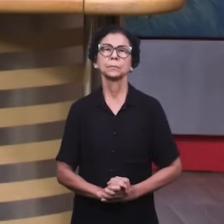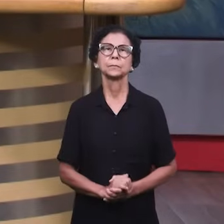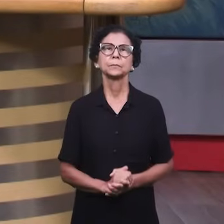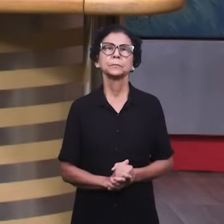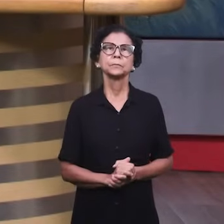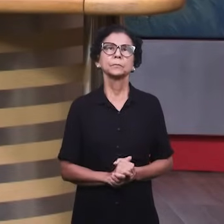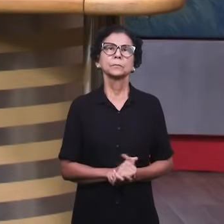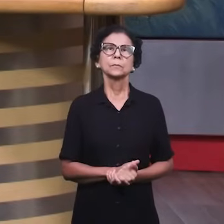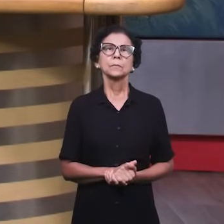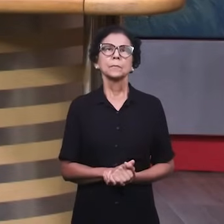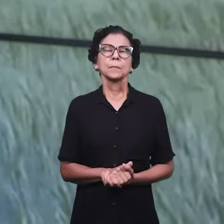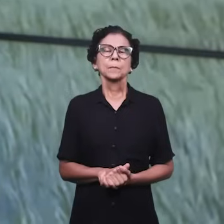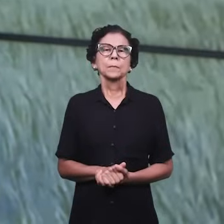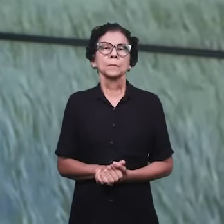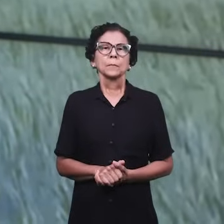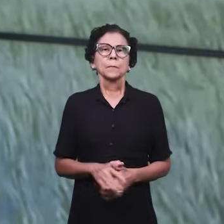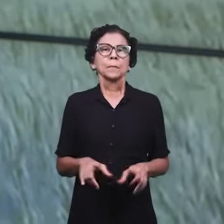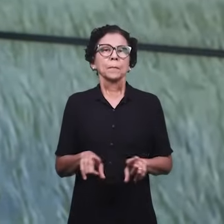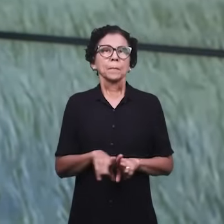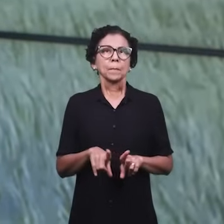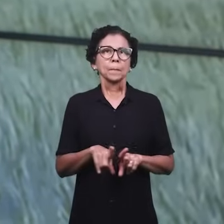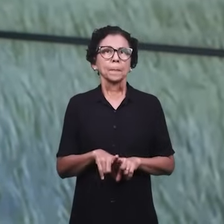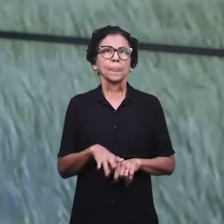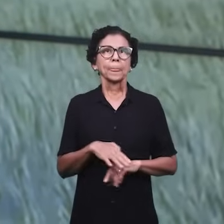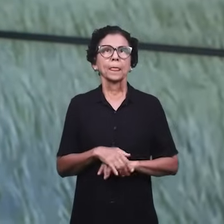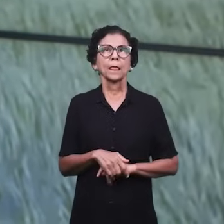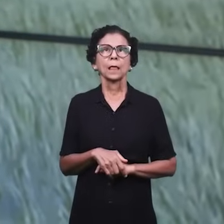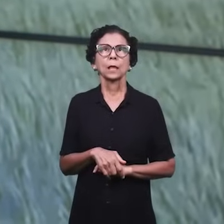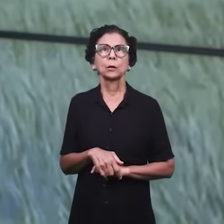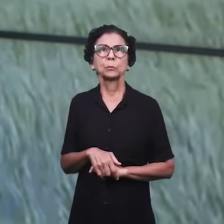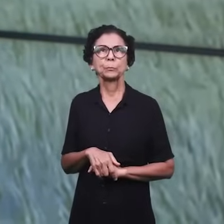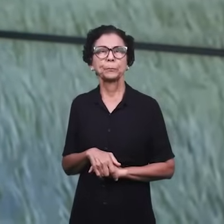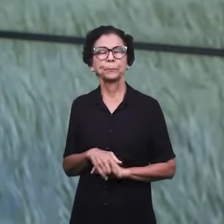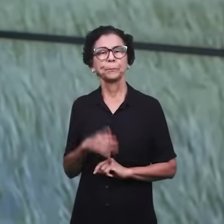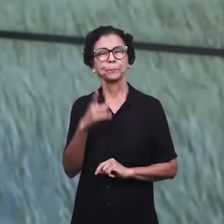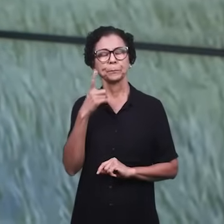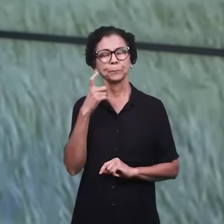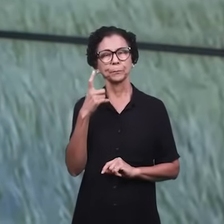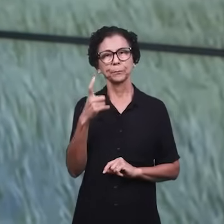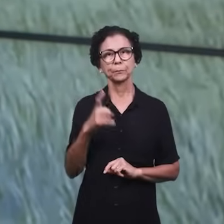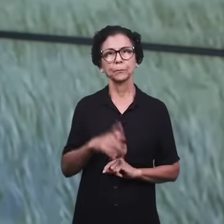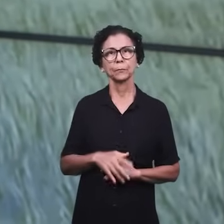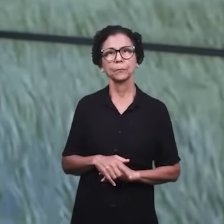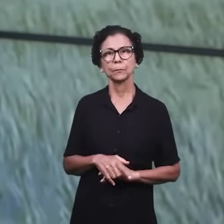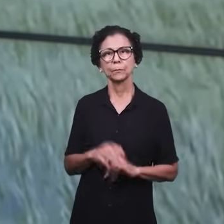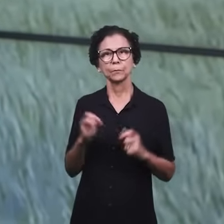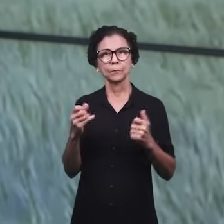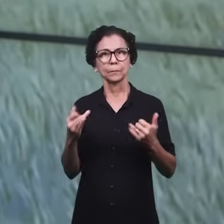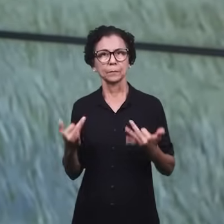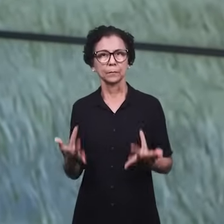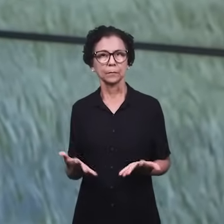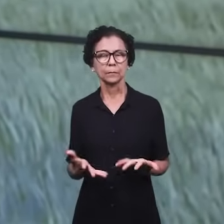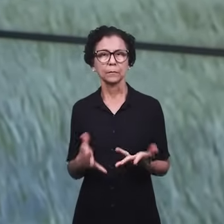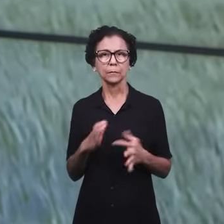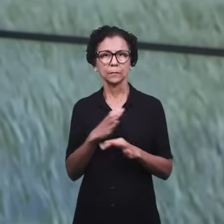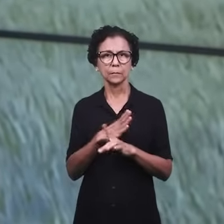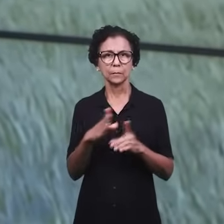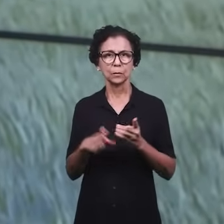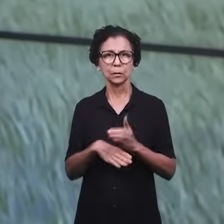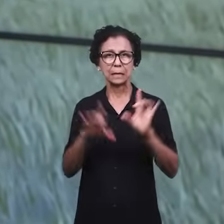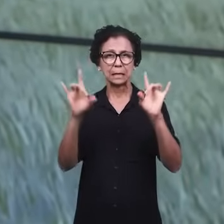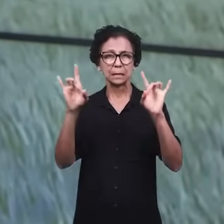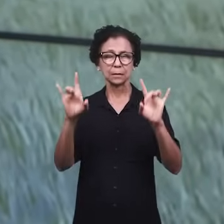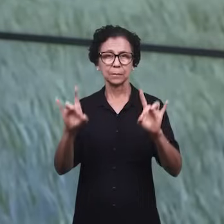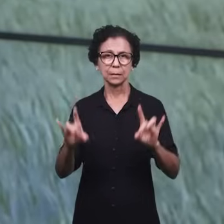relação à consagração de criança que vale a pena pontuar é até porque no culto de consagração de crianças Há